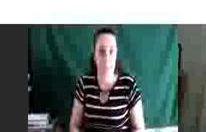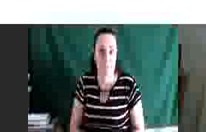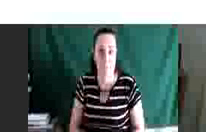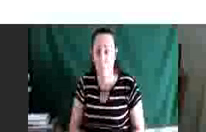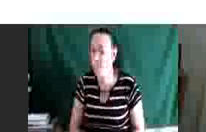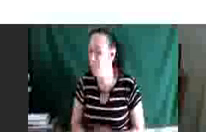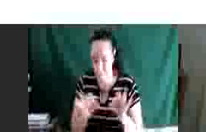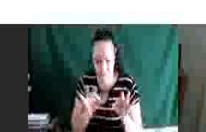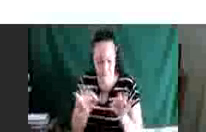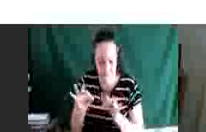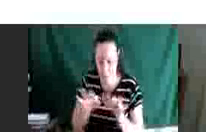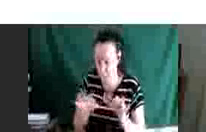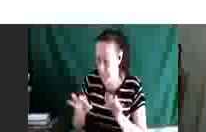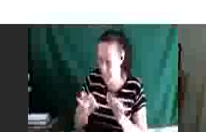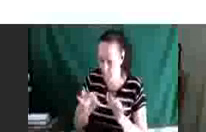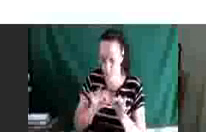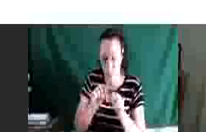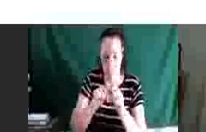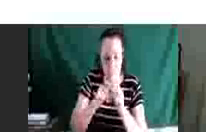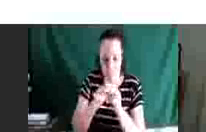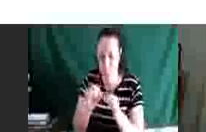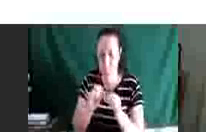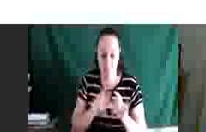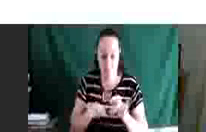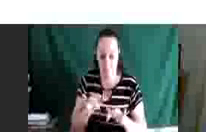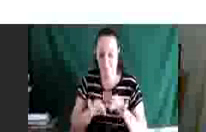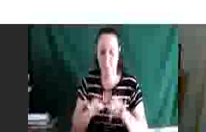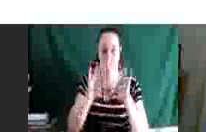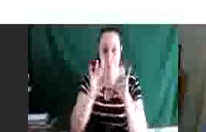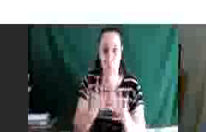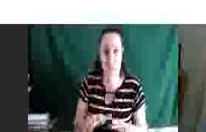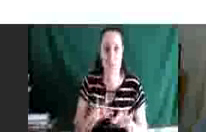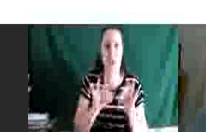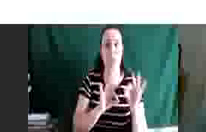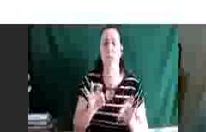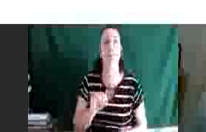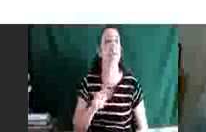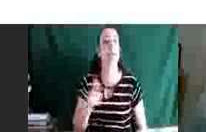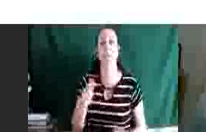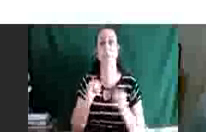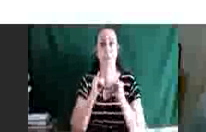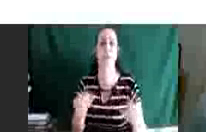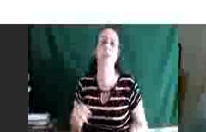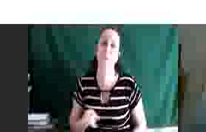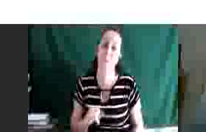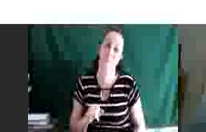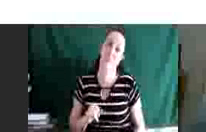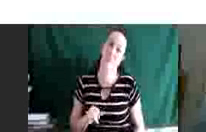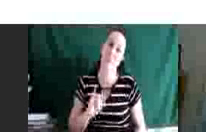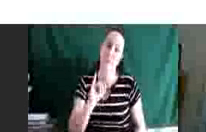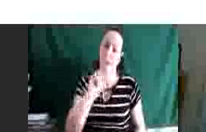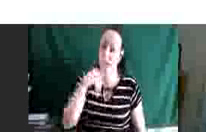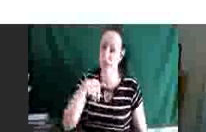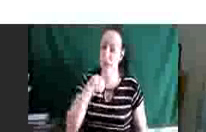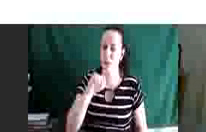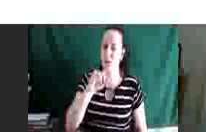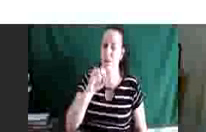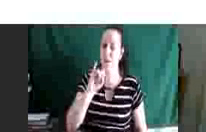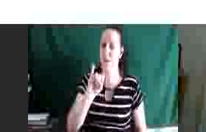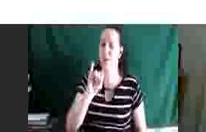Mapeamento de rede, professor. Tá bem, faz parte. Não é bem esses nomes, mas tá dentro. Preparação, coleta de informações